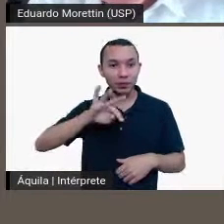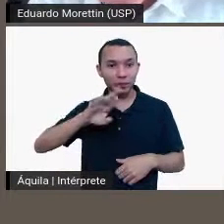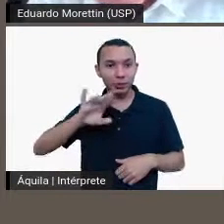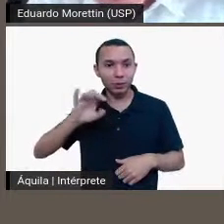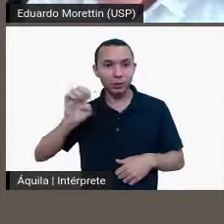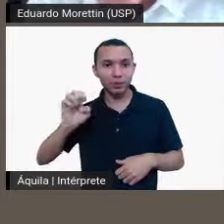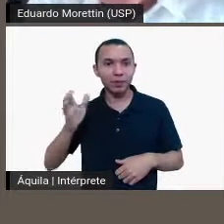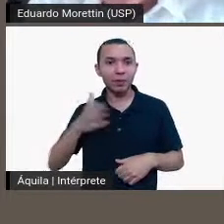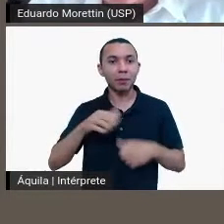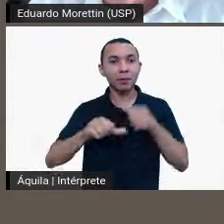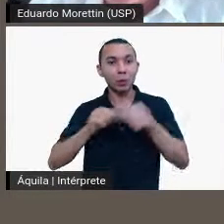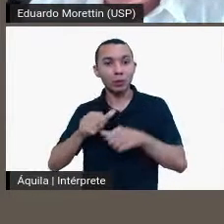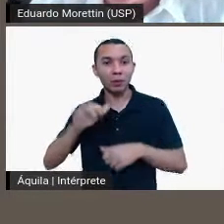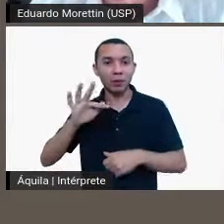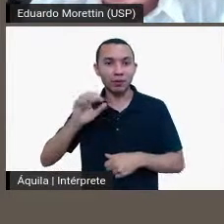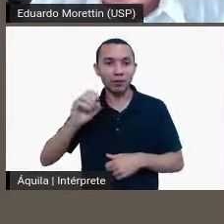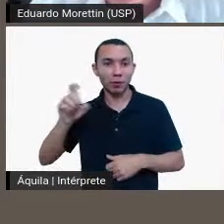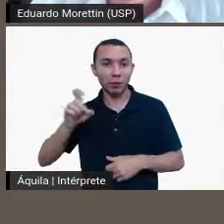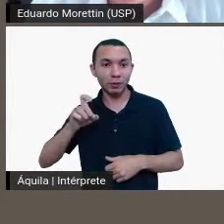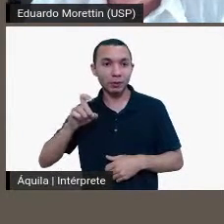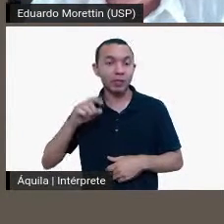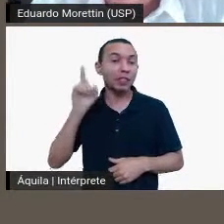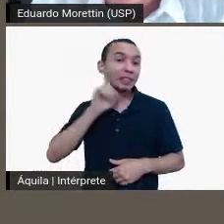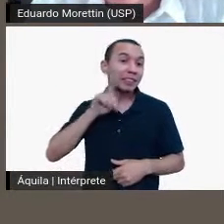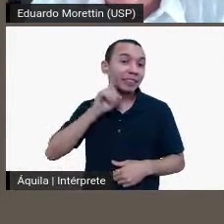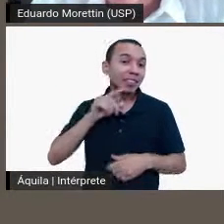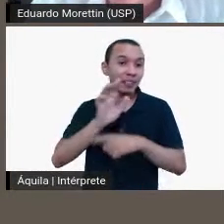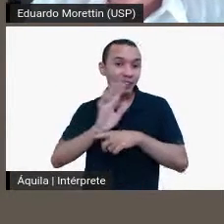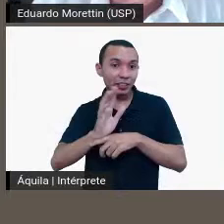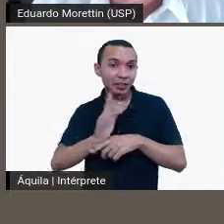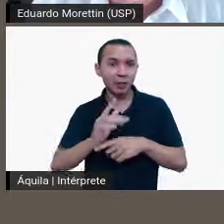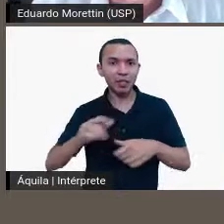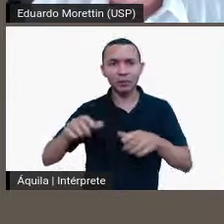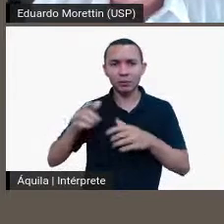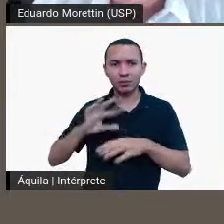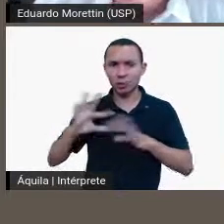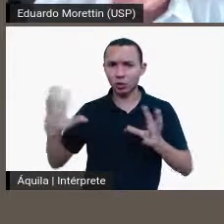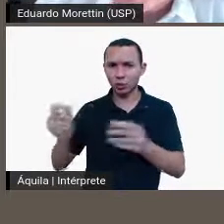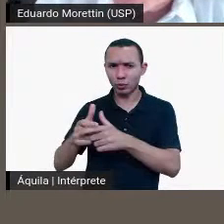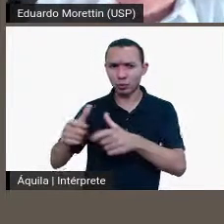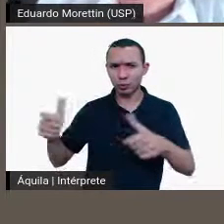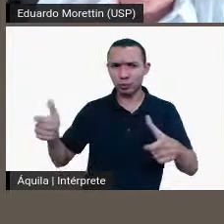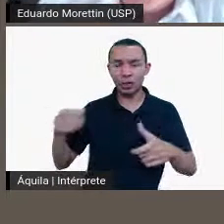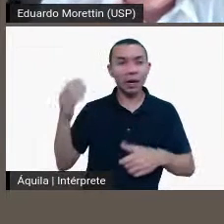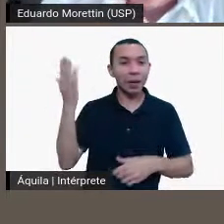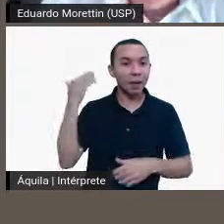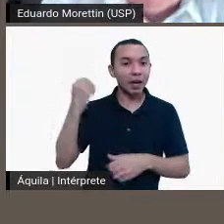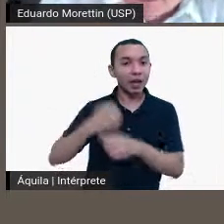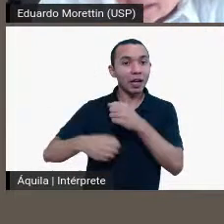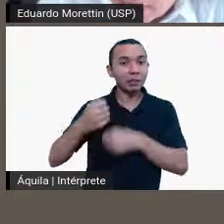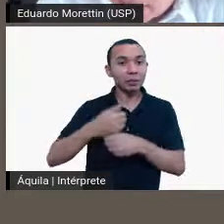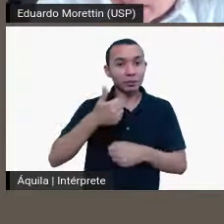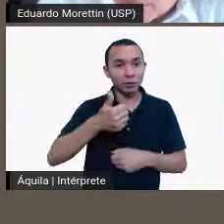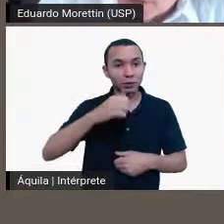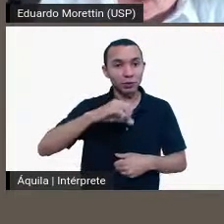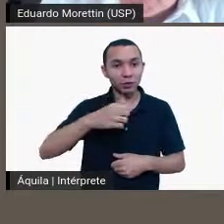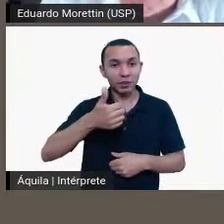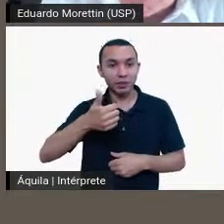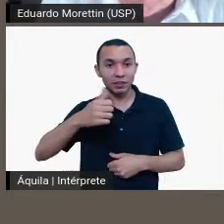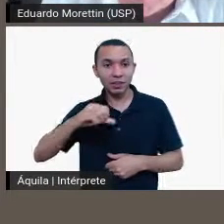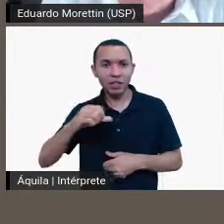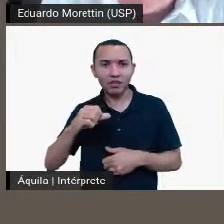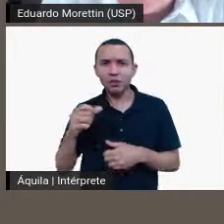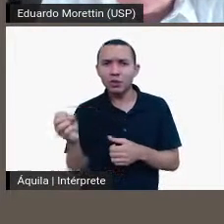a presença do cinema americano de forma maciça, hegemônica, em 19 era recente. Esse dado era